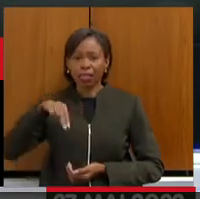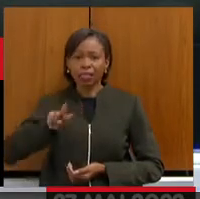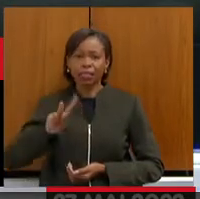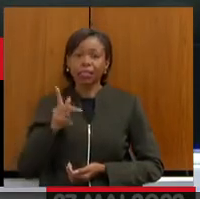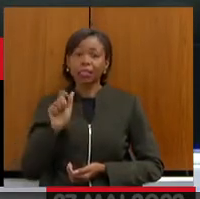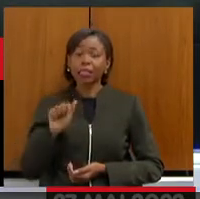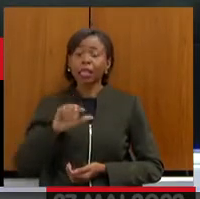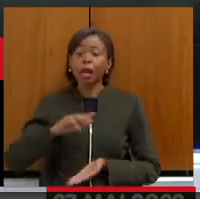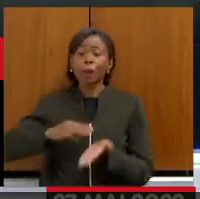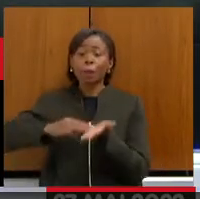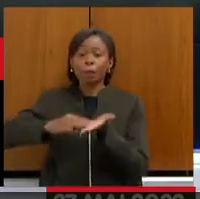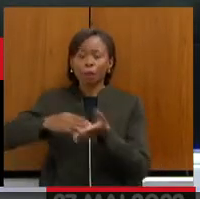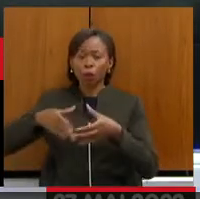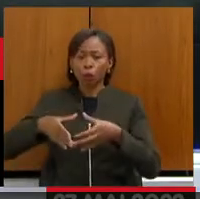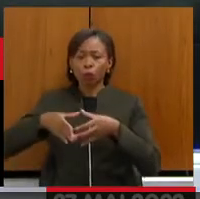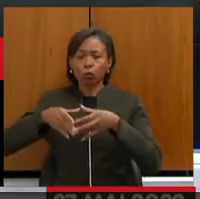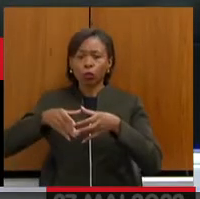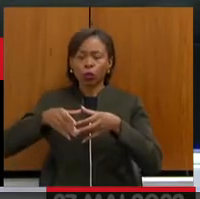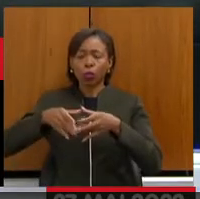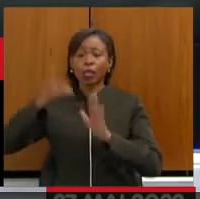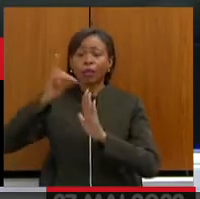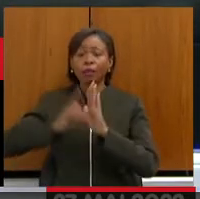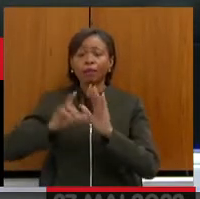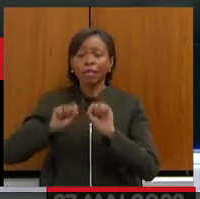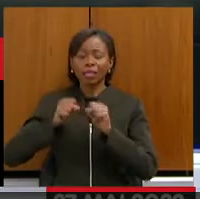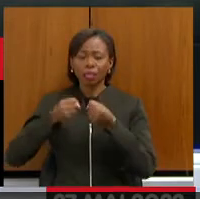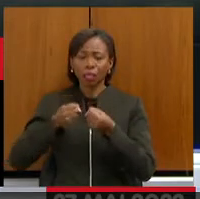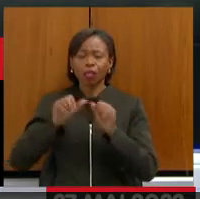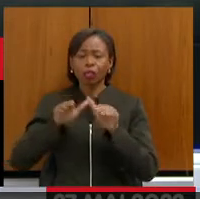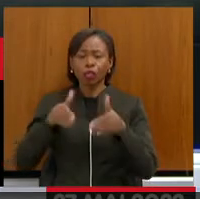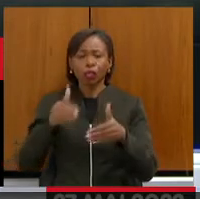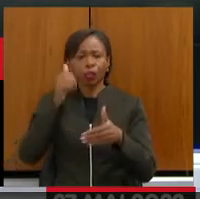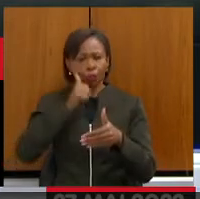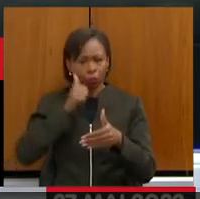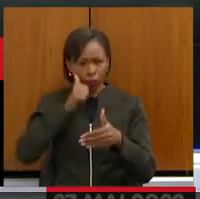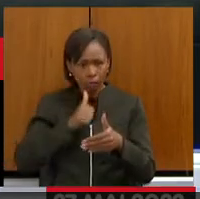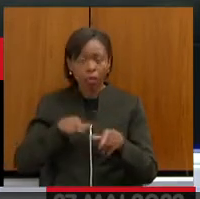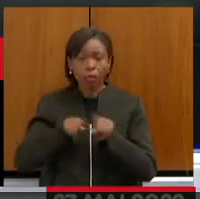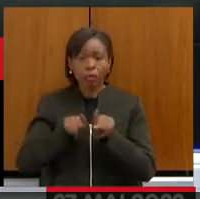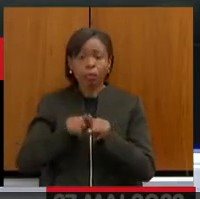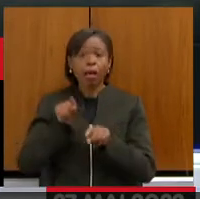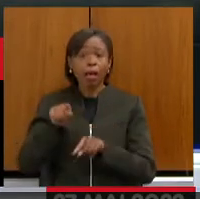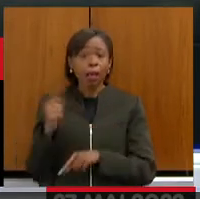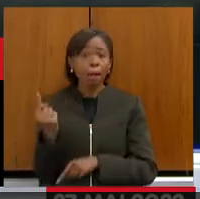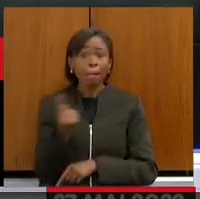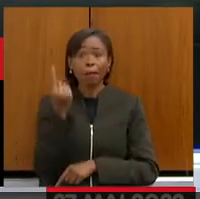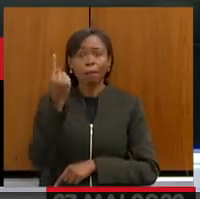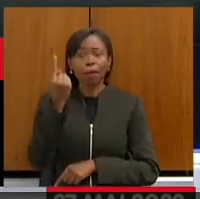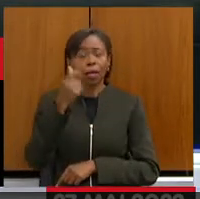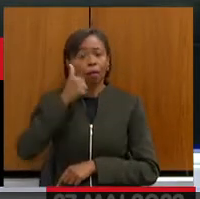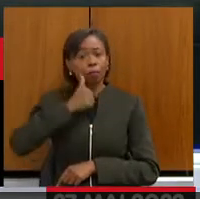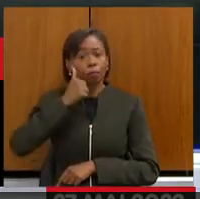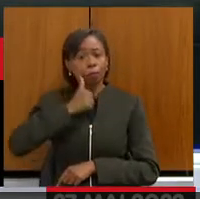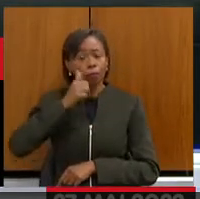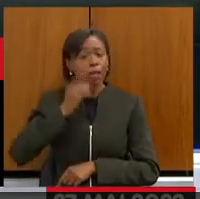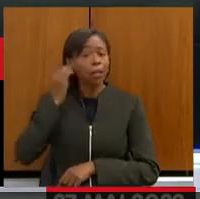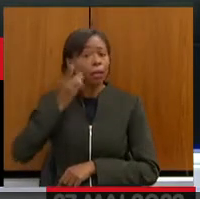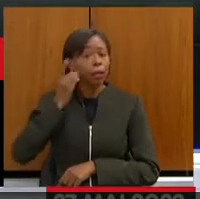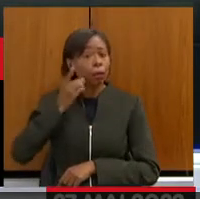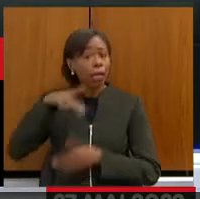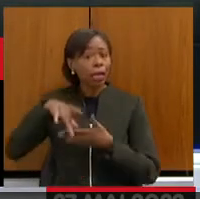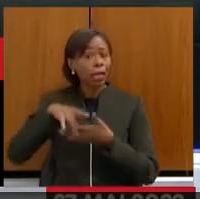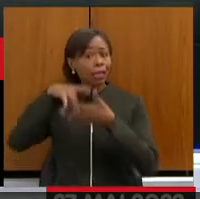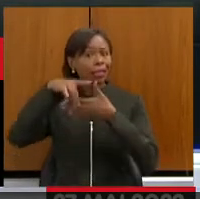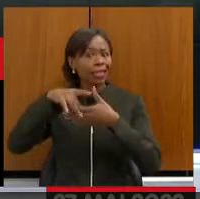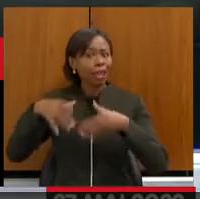membro da comissão de defesa dos direitos das mulheres e é também a primeira deputada líder da bancada feminina